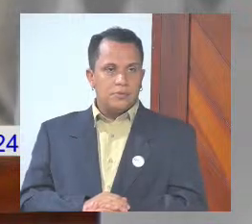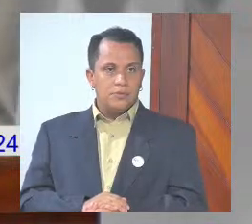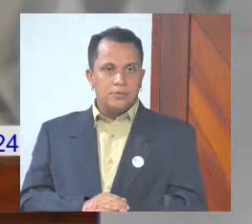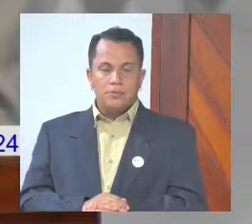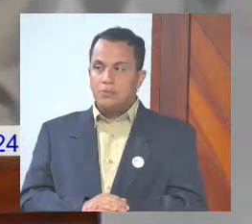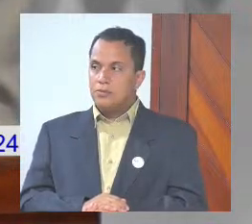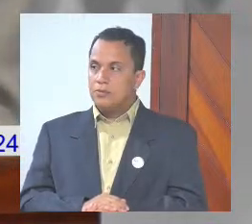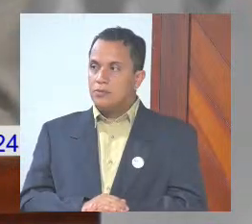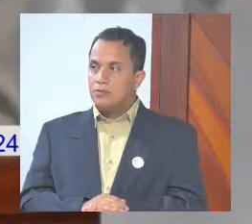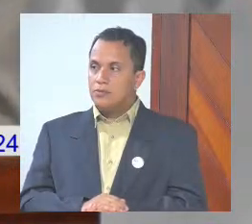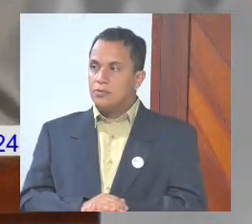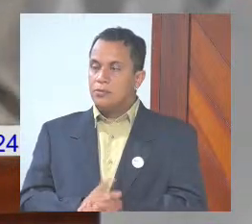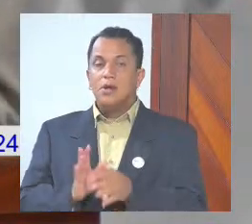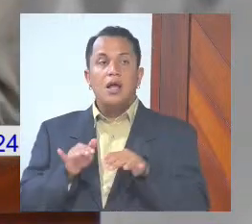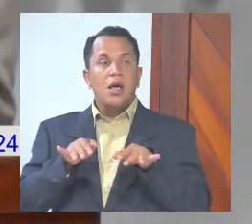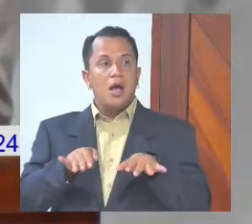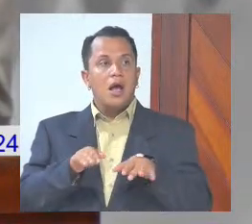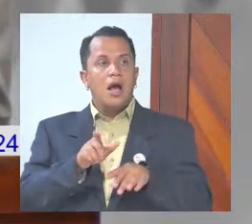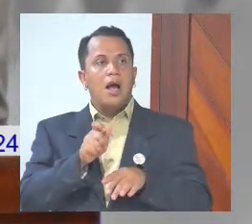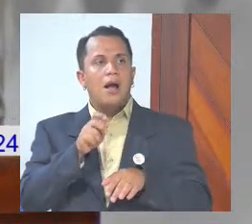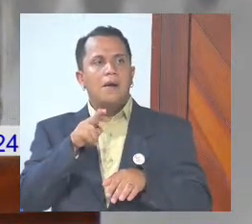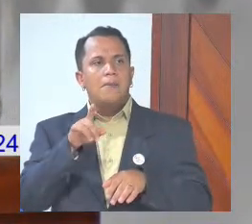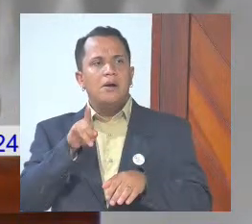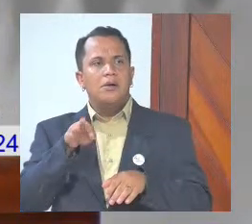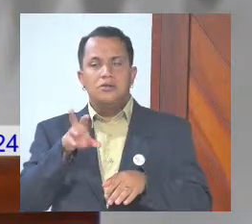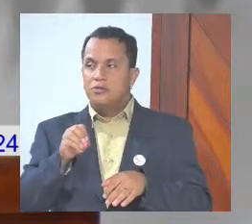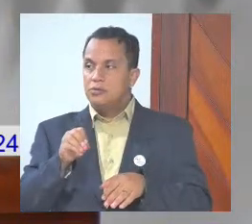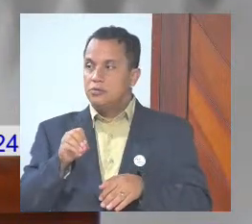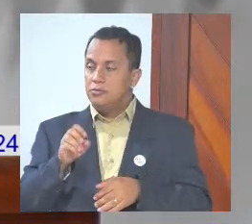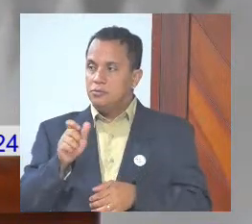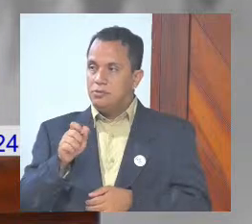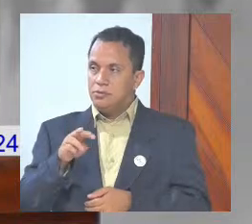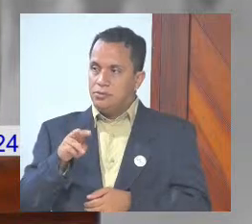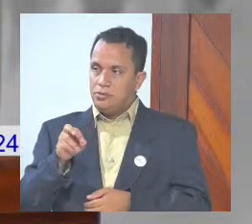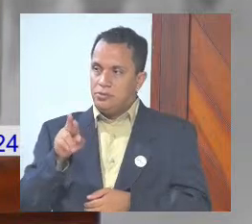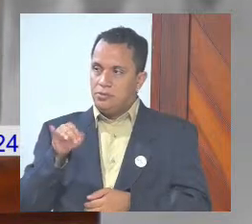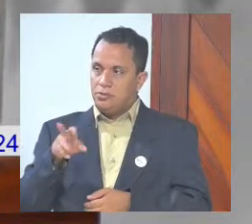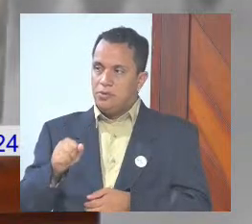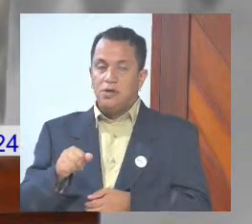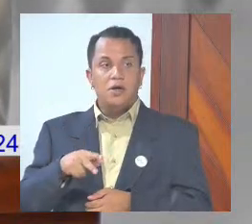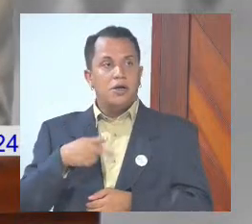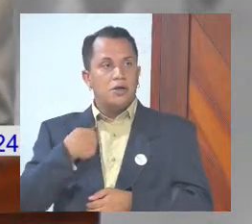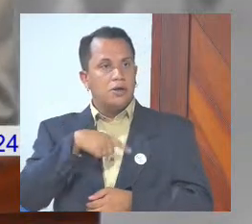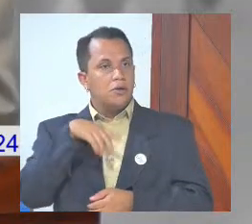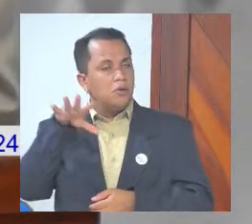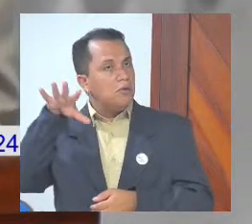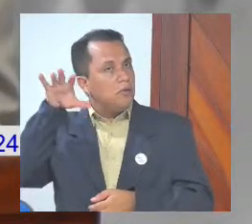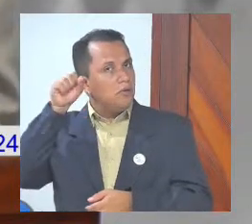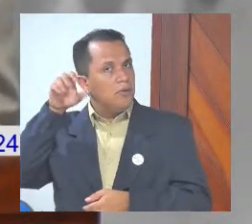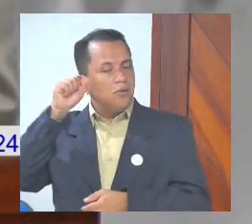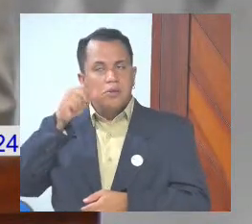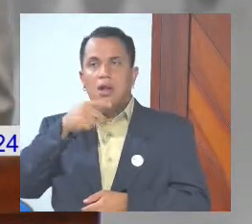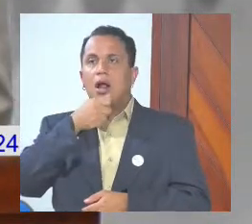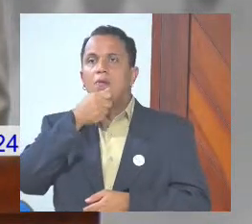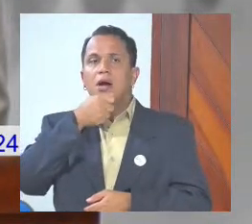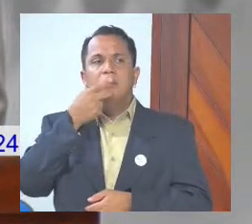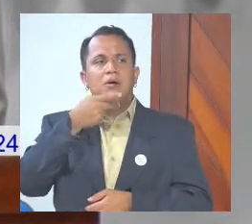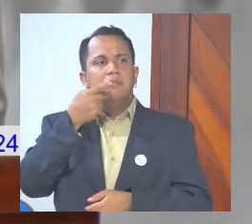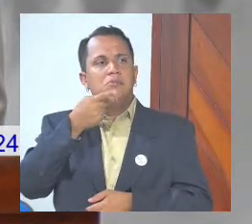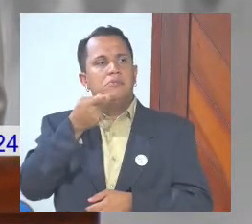dele. Já saiu para lá? Está para a galeria? Gente ouvindo aqui o depoimento,